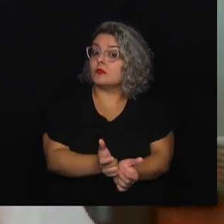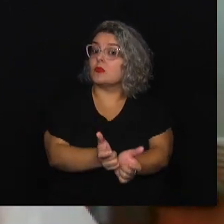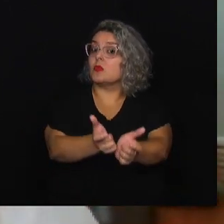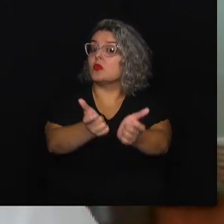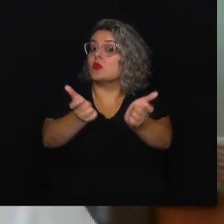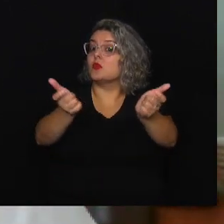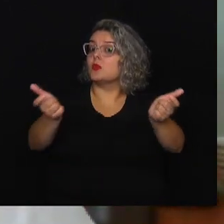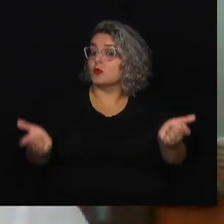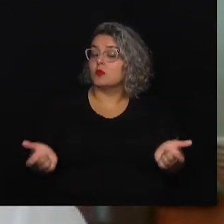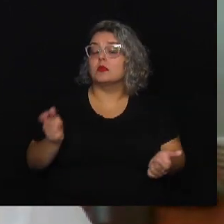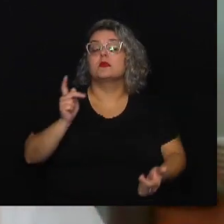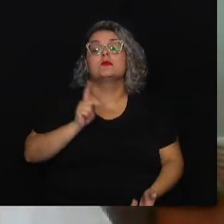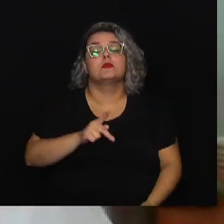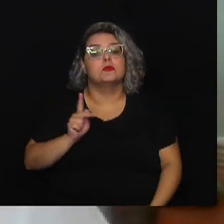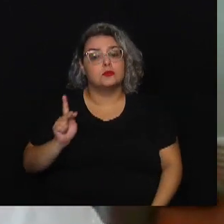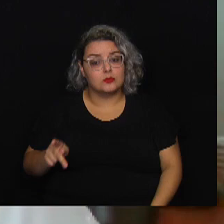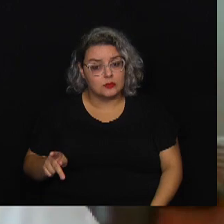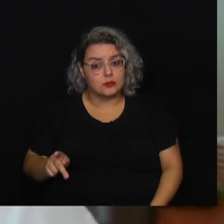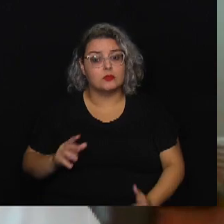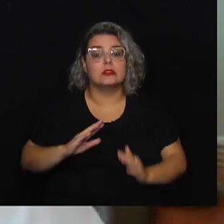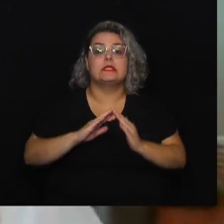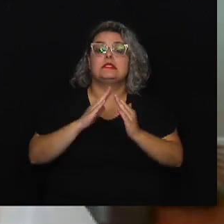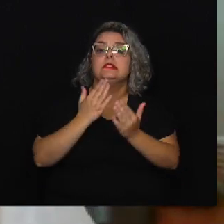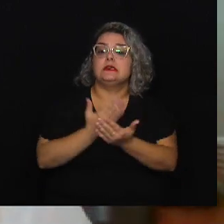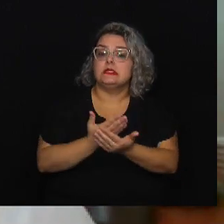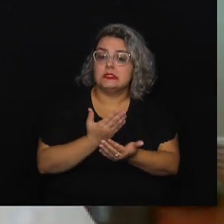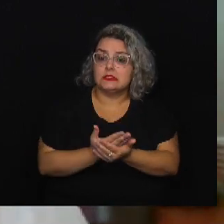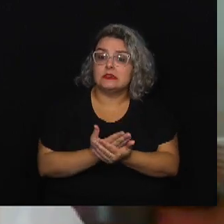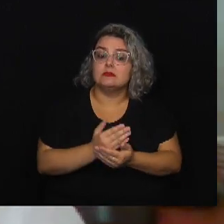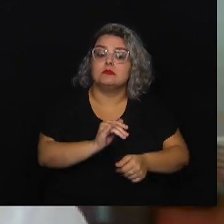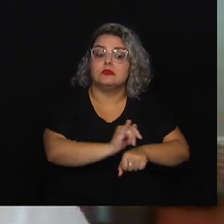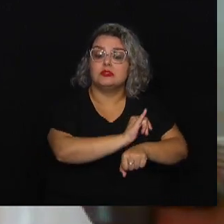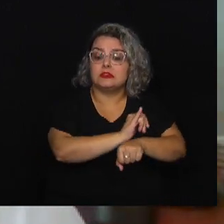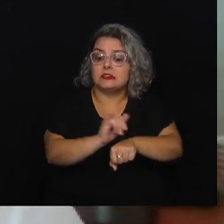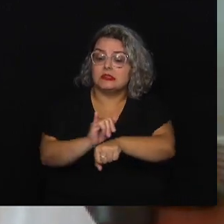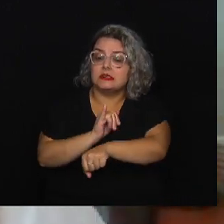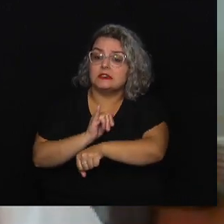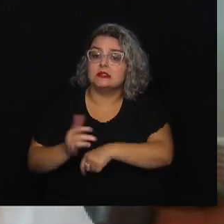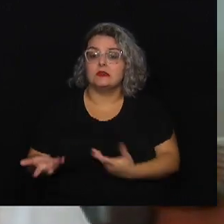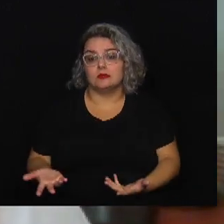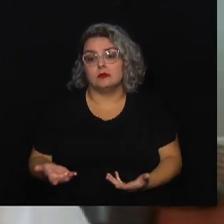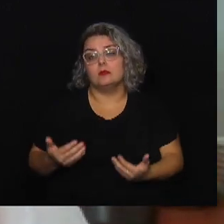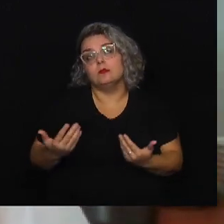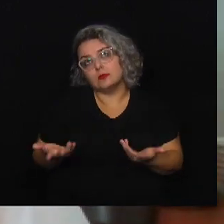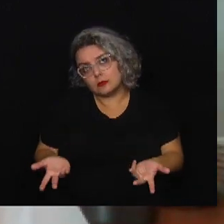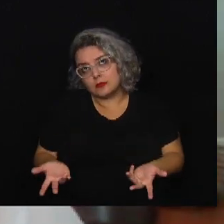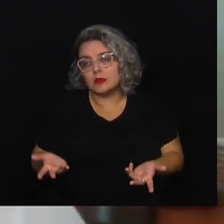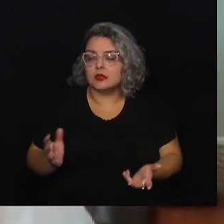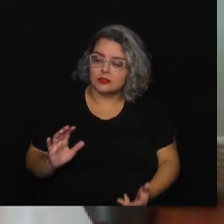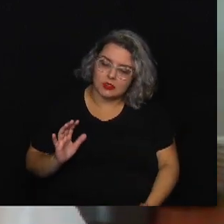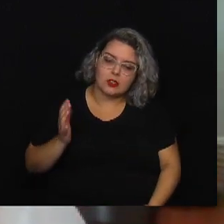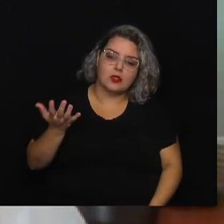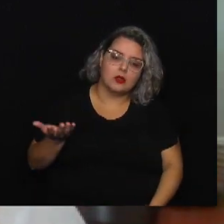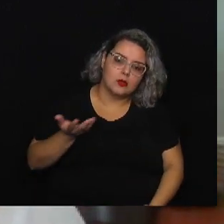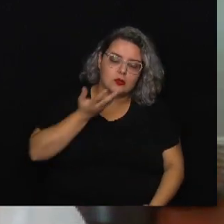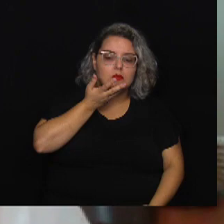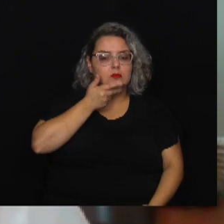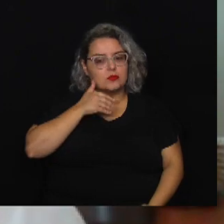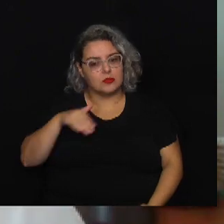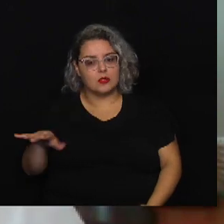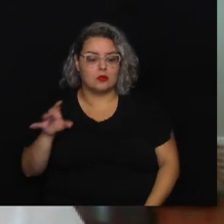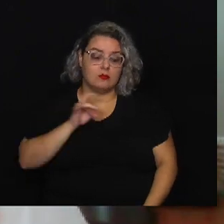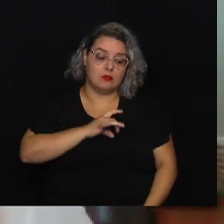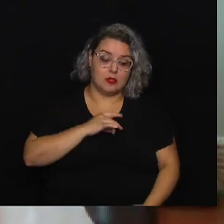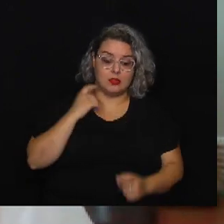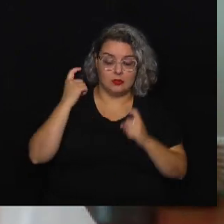nos professores, na escola, né? Por mais que as crianças tenham aí um medo,